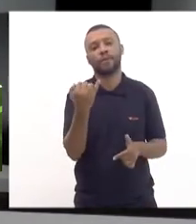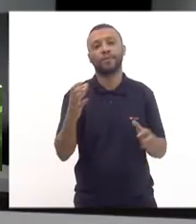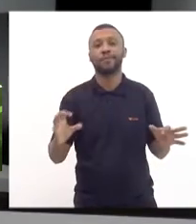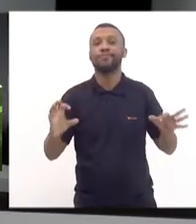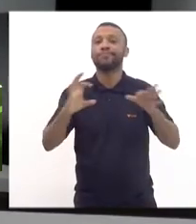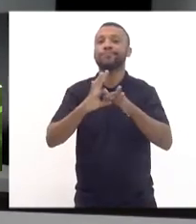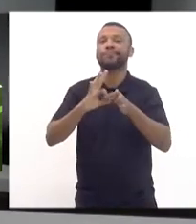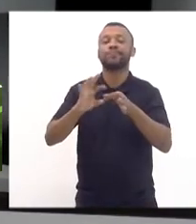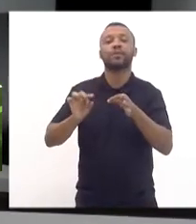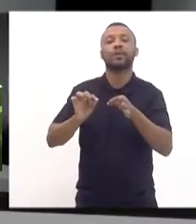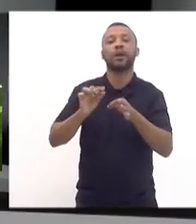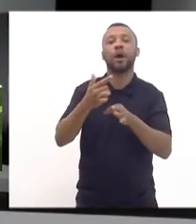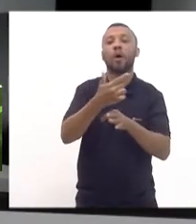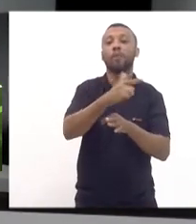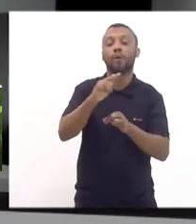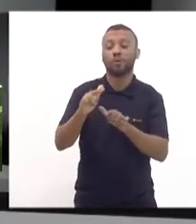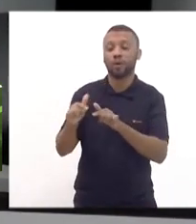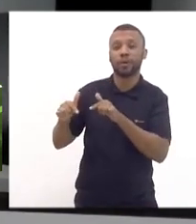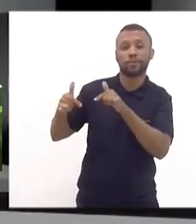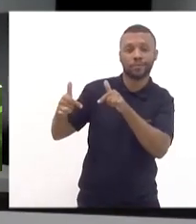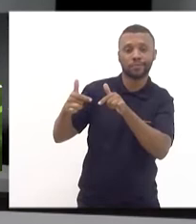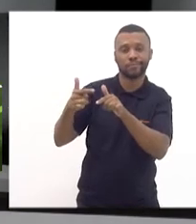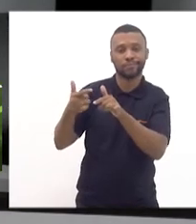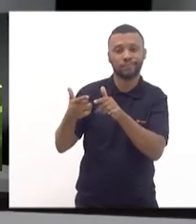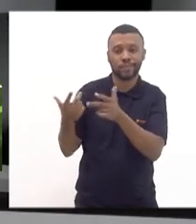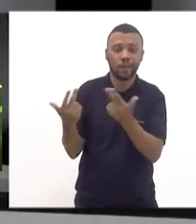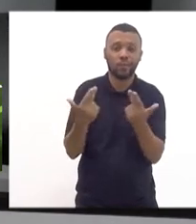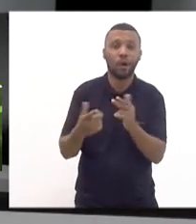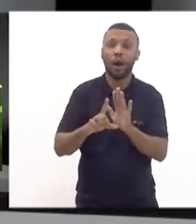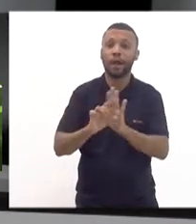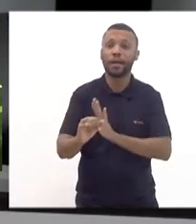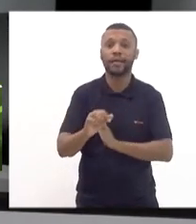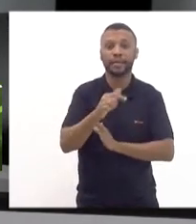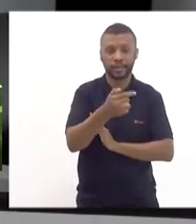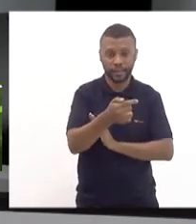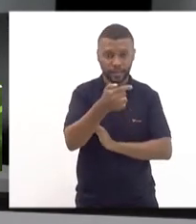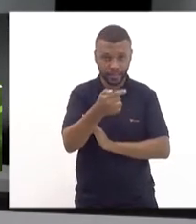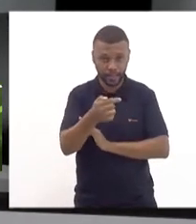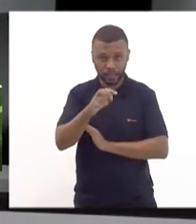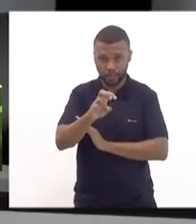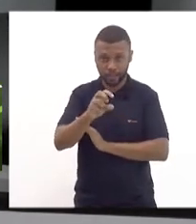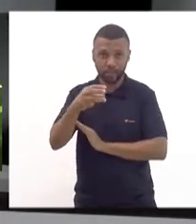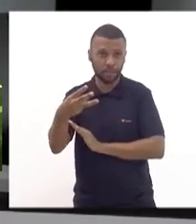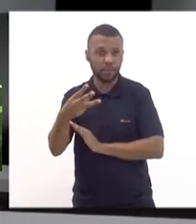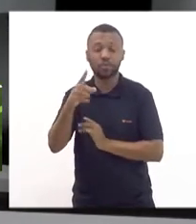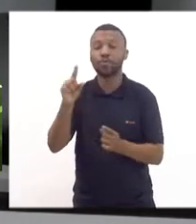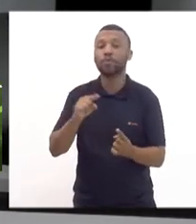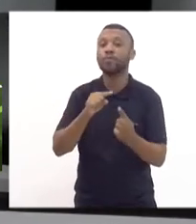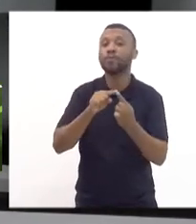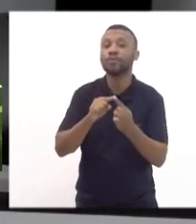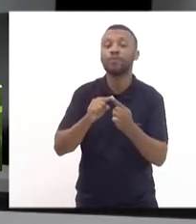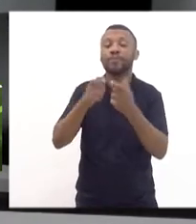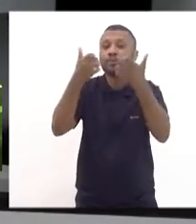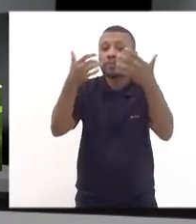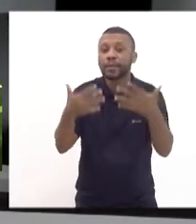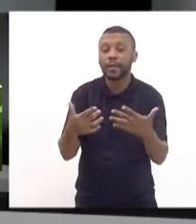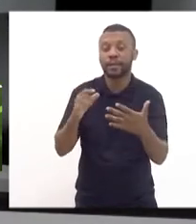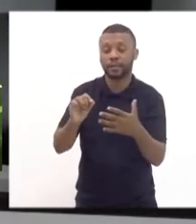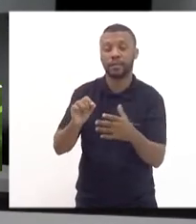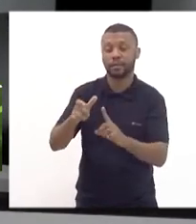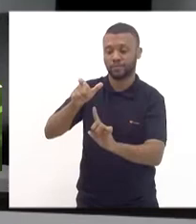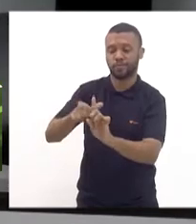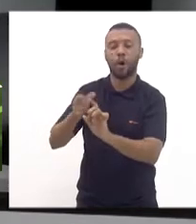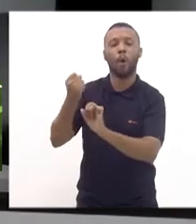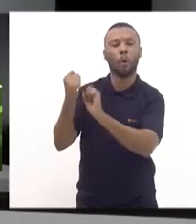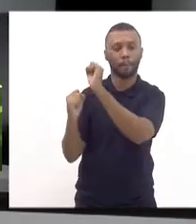de outras iniciativas, como a 7753, para fazer o quê? Para que o empresariado entenda que é